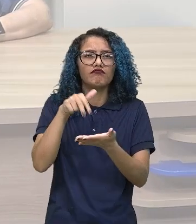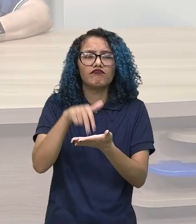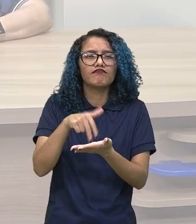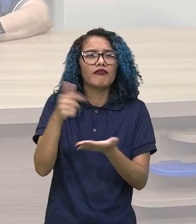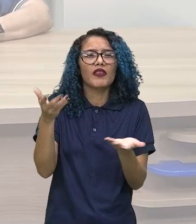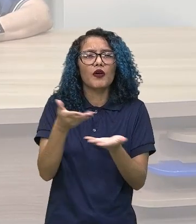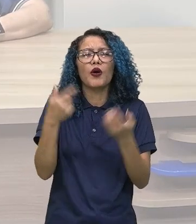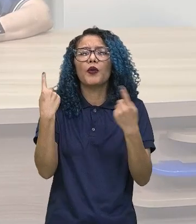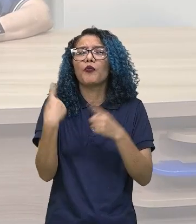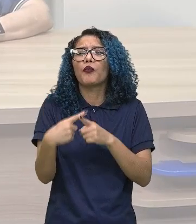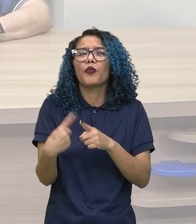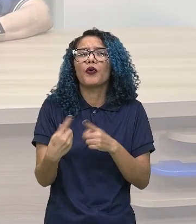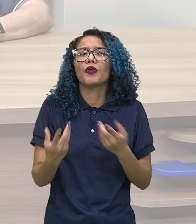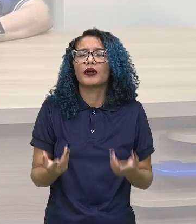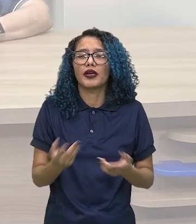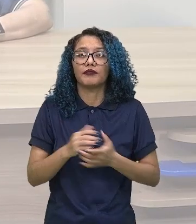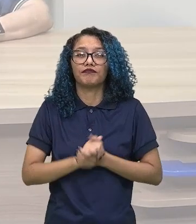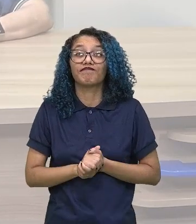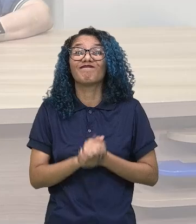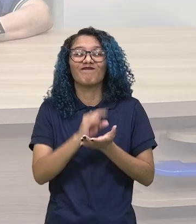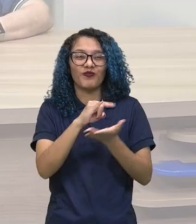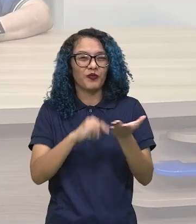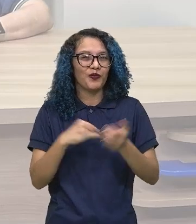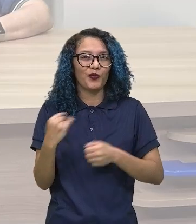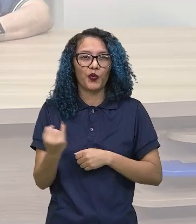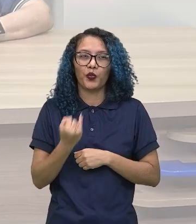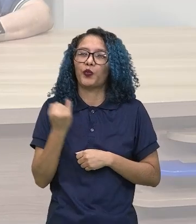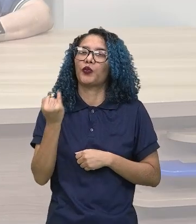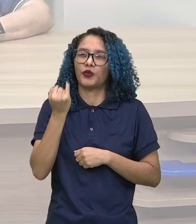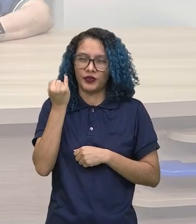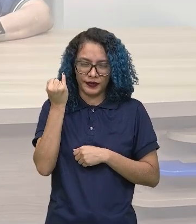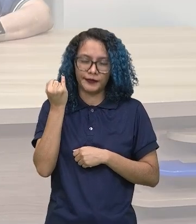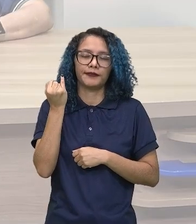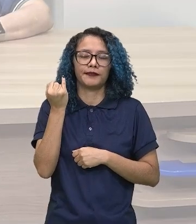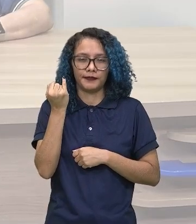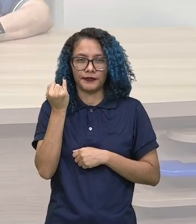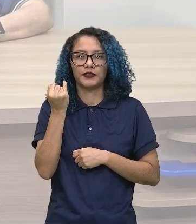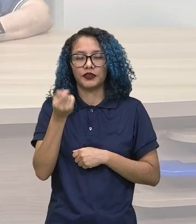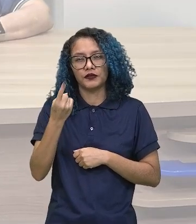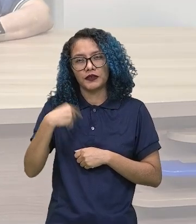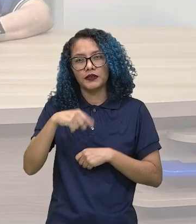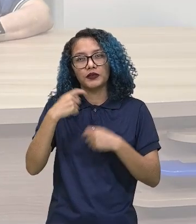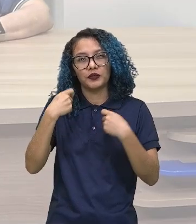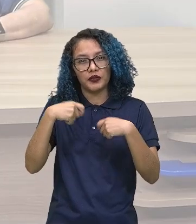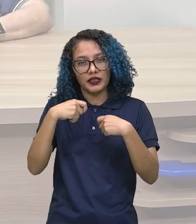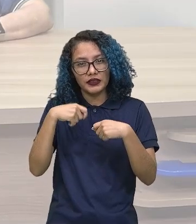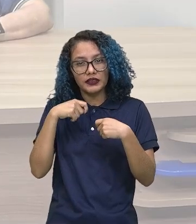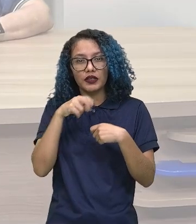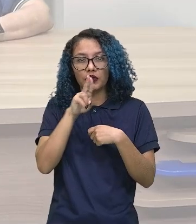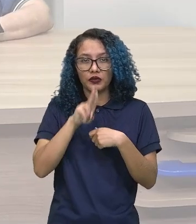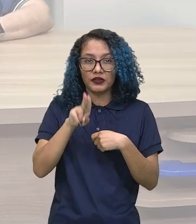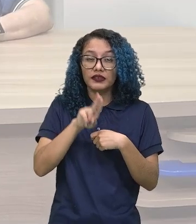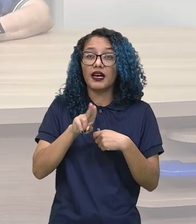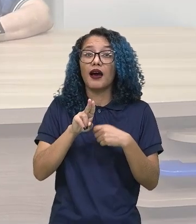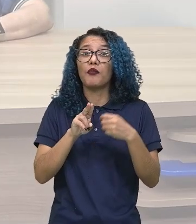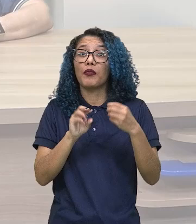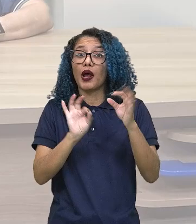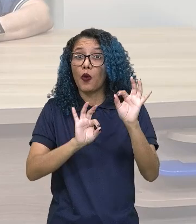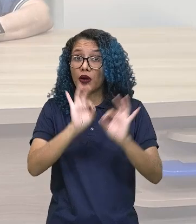Porque são documentos essenciais para que vocês utilizem para fazer os